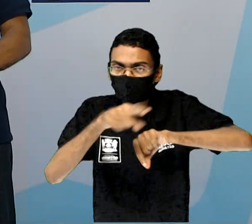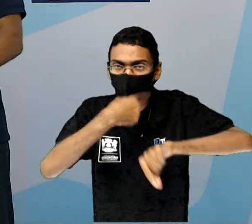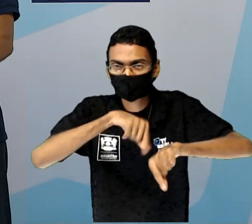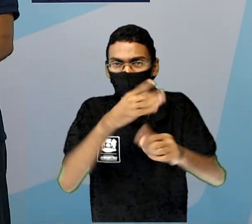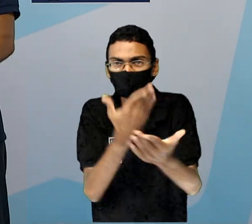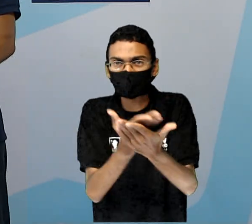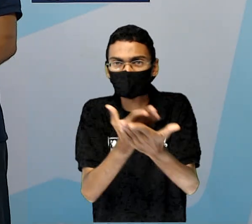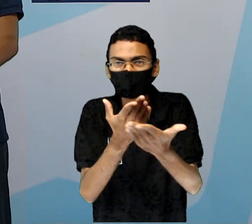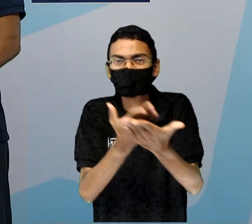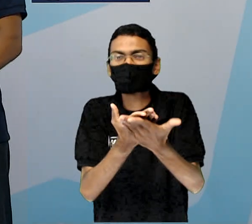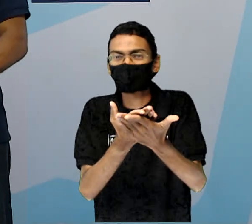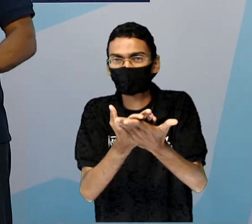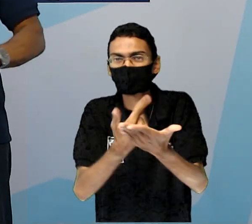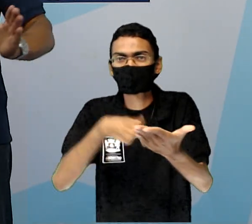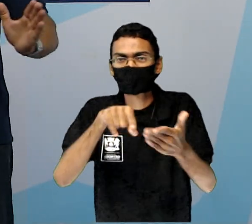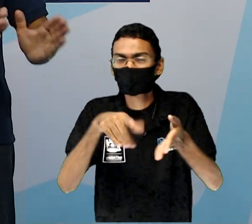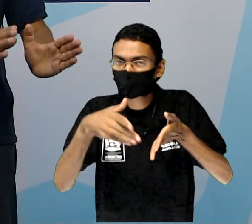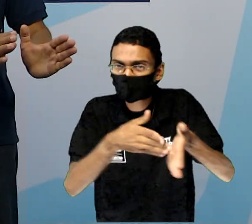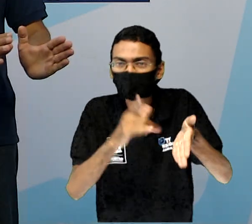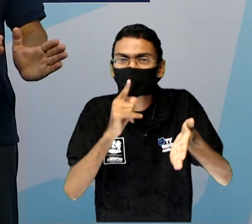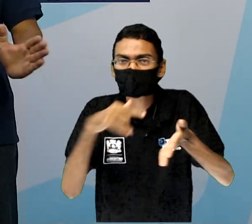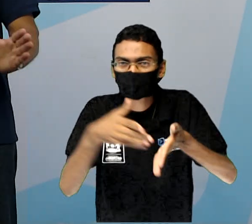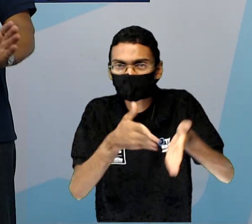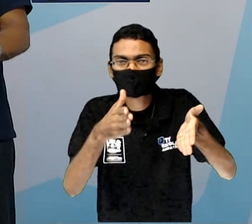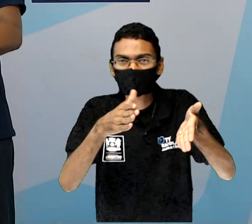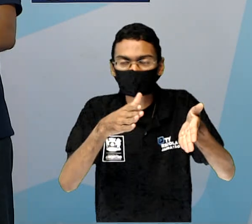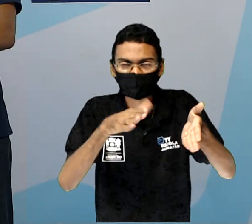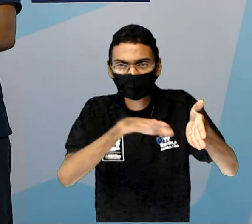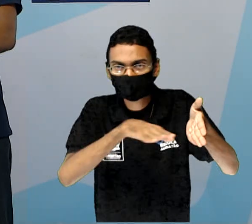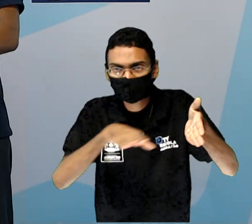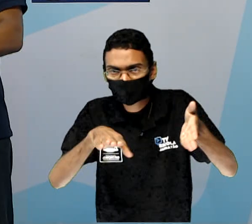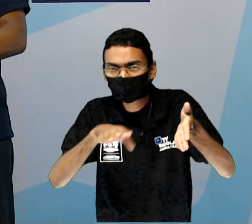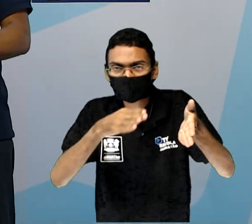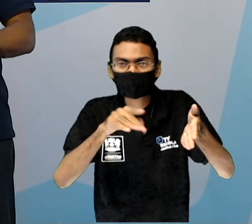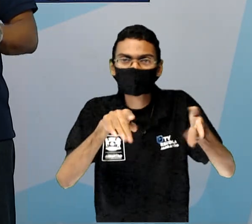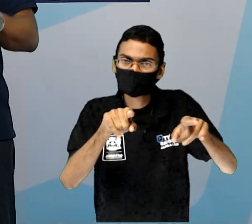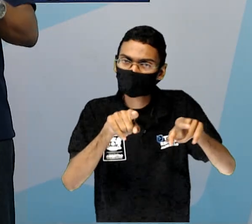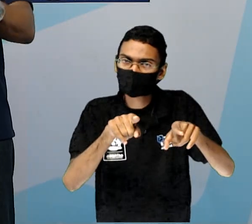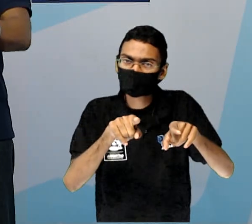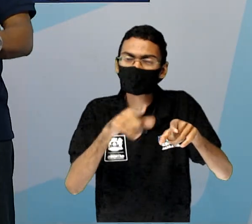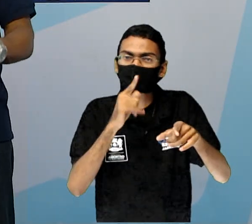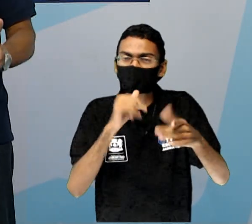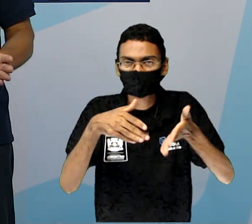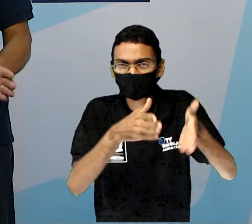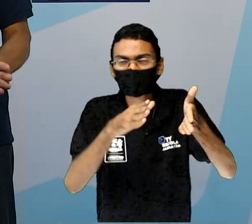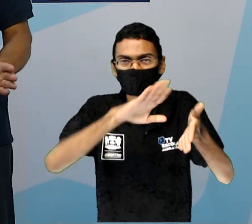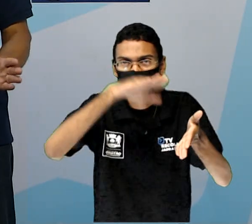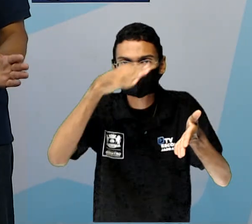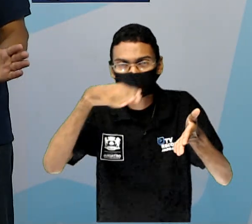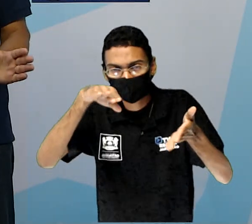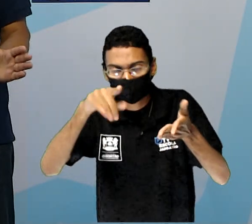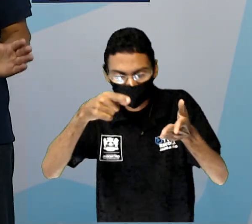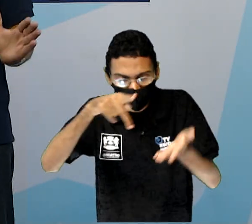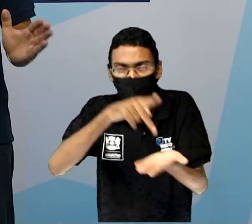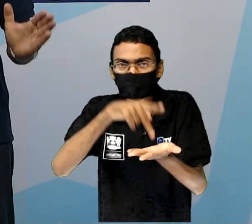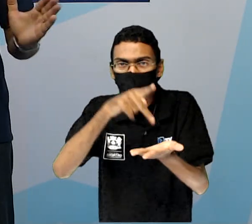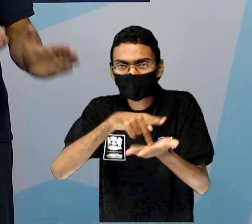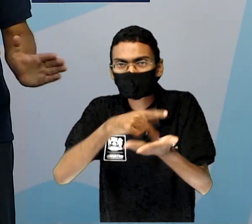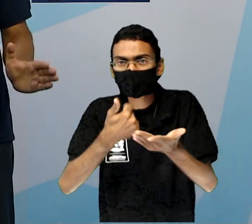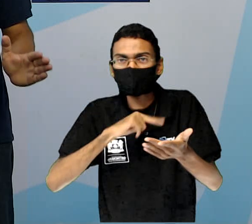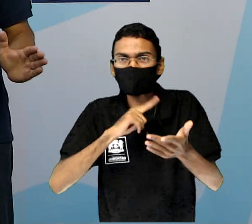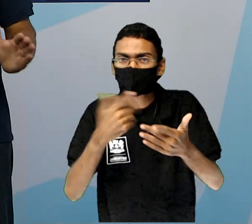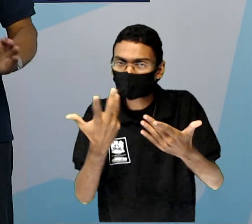Amur, Volga, Ural, por serem rios de planície bastante profundos, facilitam a navegação. Então lembre-se que, na verdade, a gente destacou